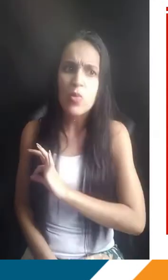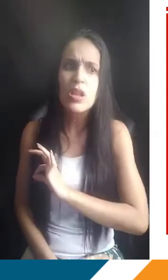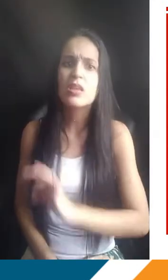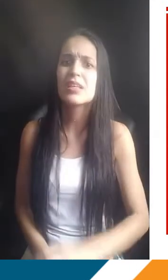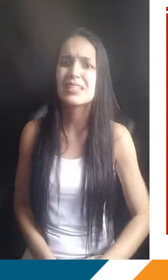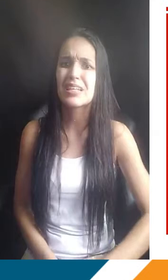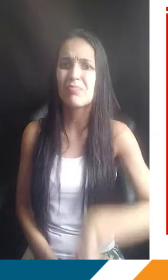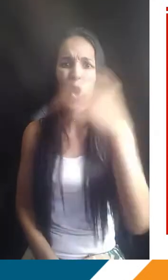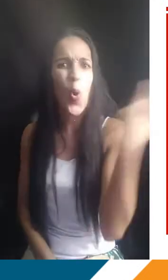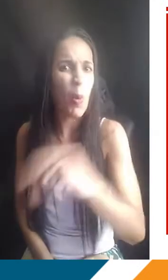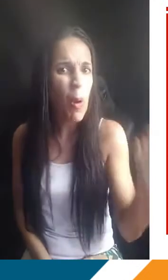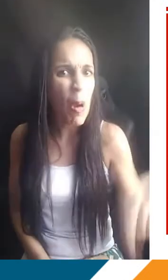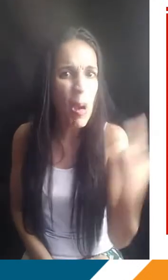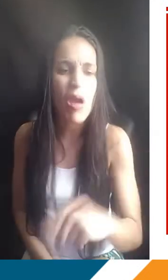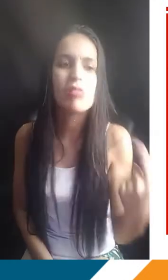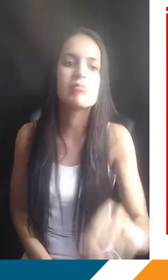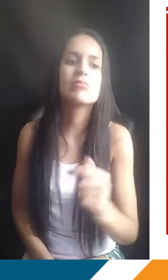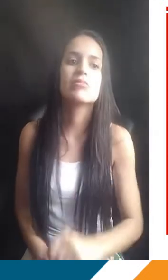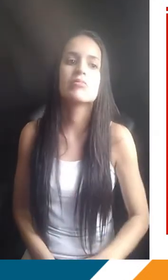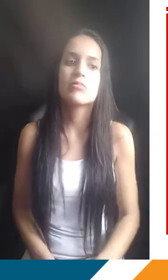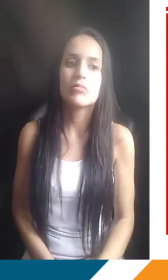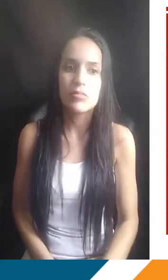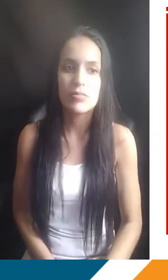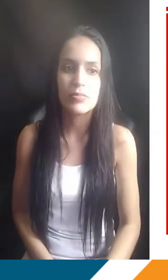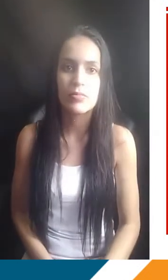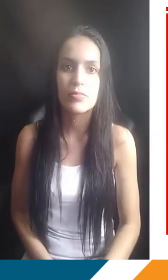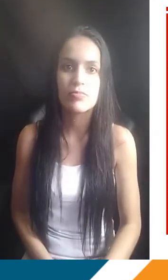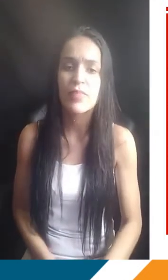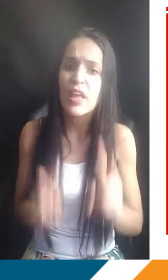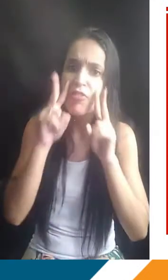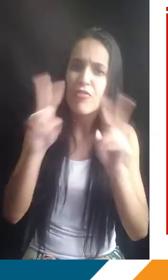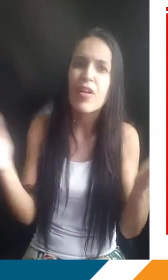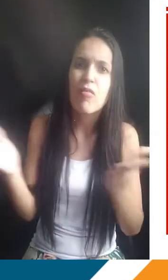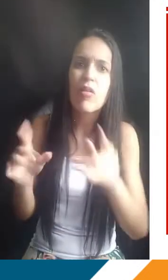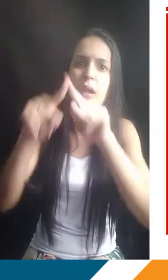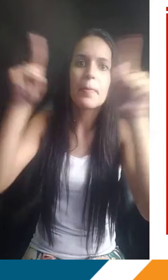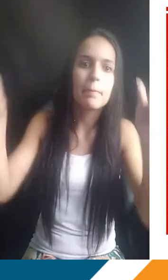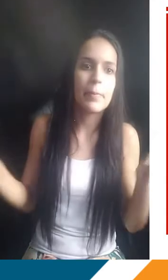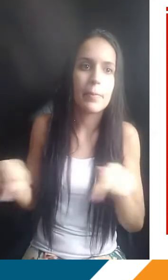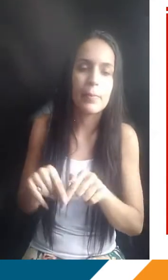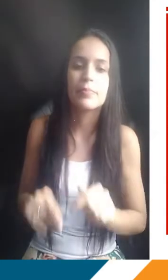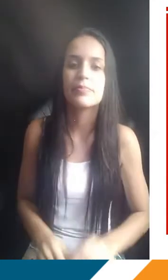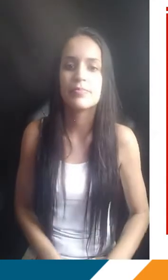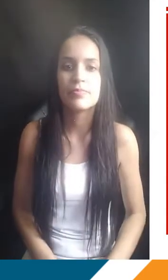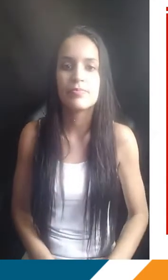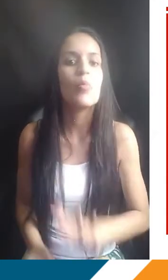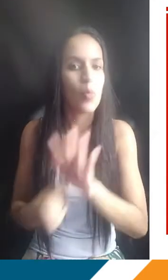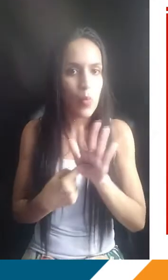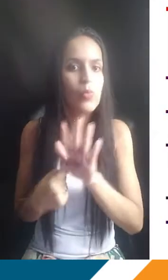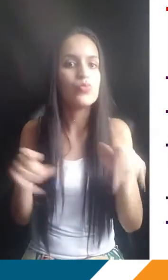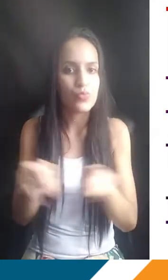jornal Pasquim, né, na contestação desse período, como é o caso aí da charge do Milo Fernandes, que a gente está vendo nesse